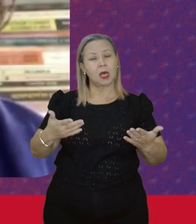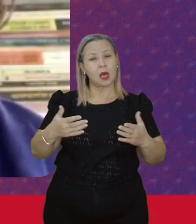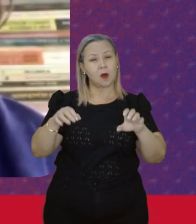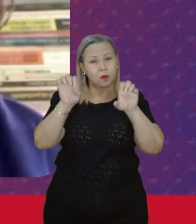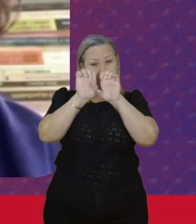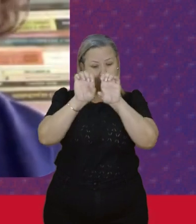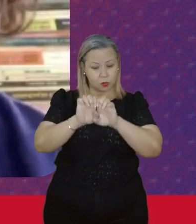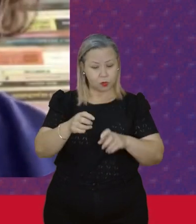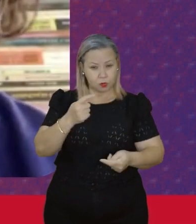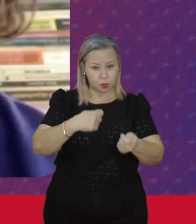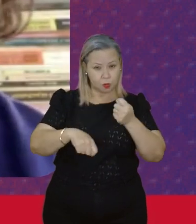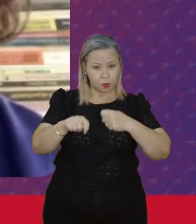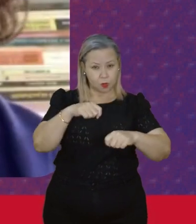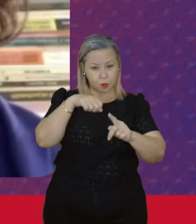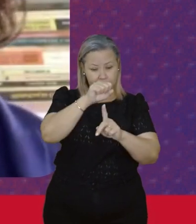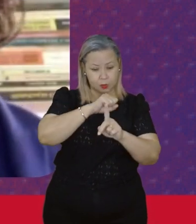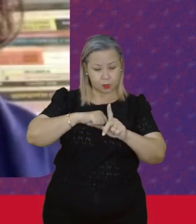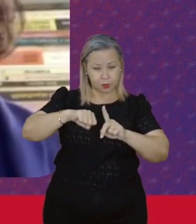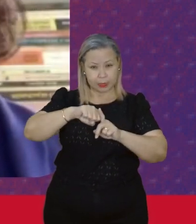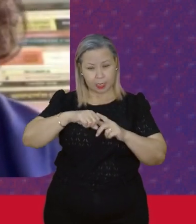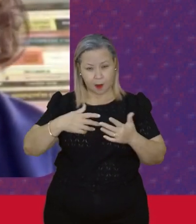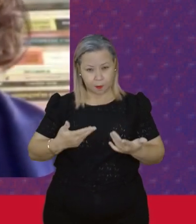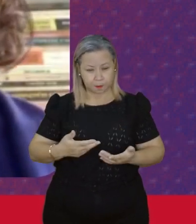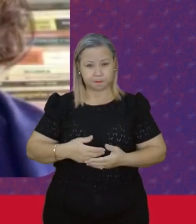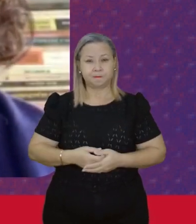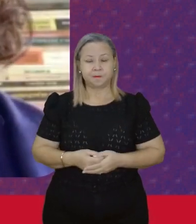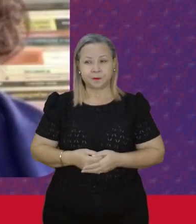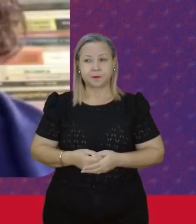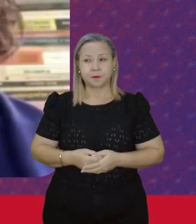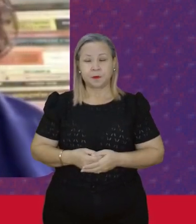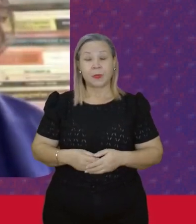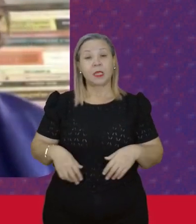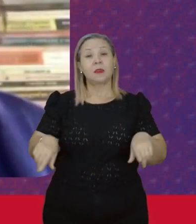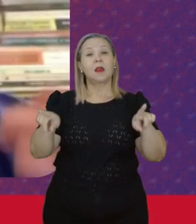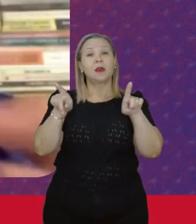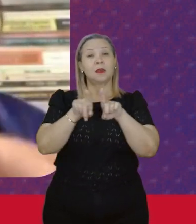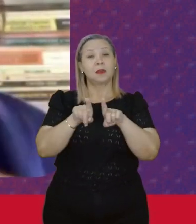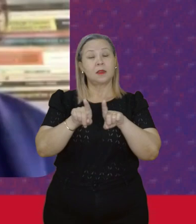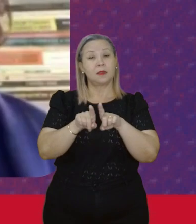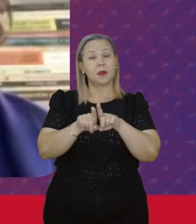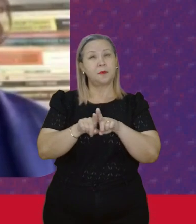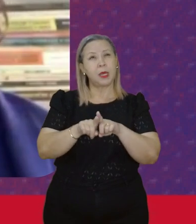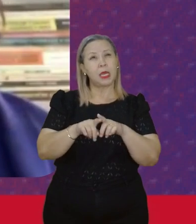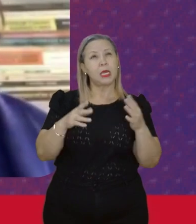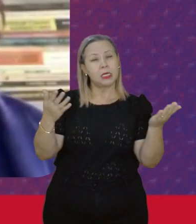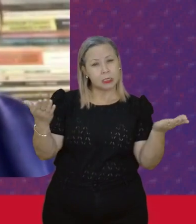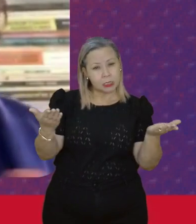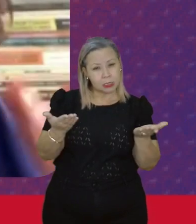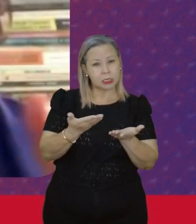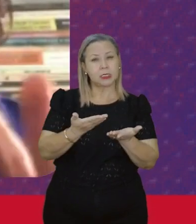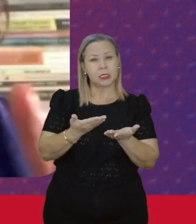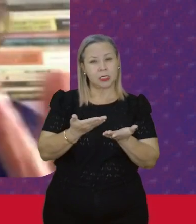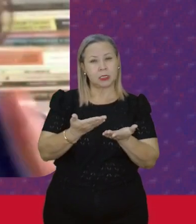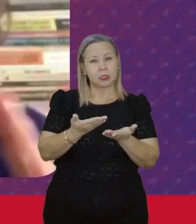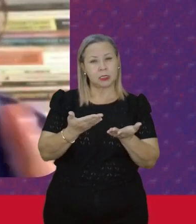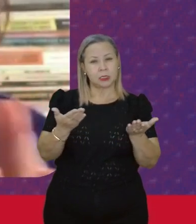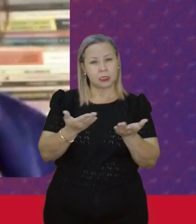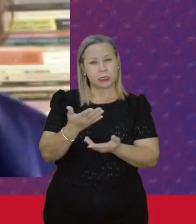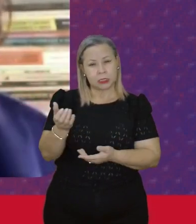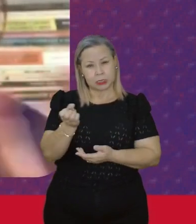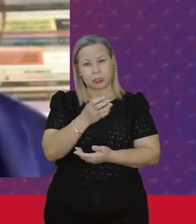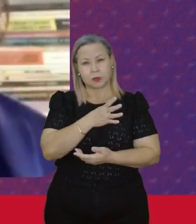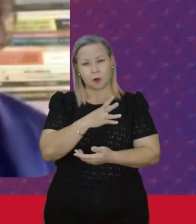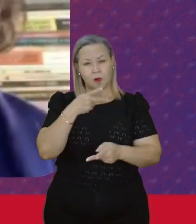estrutura econômica e social. E também, mais recentemente, né, vamos falar